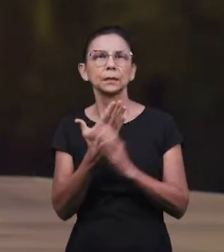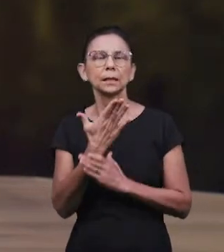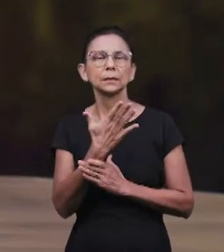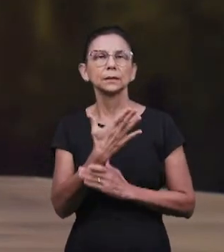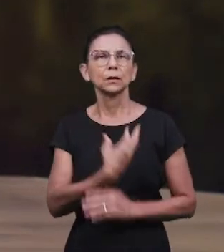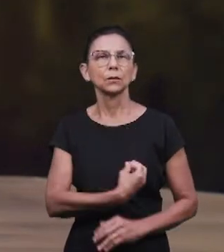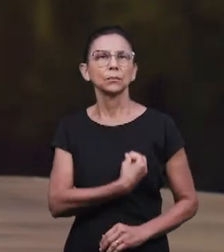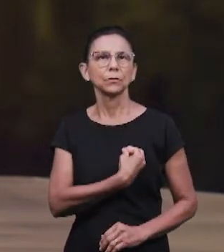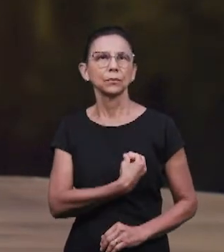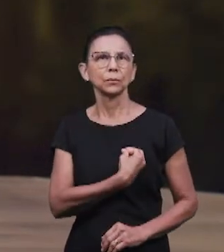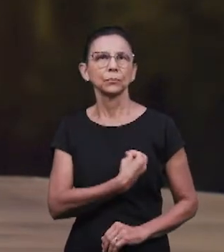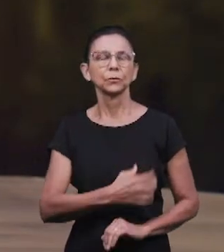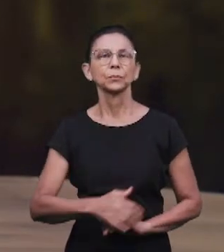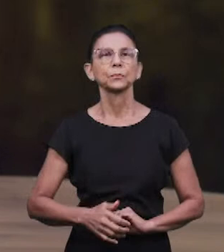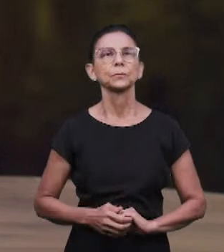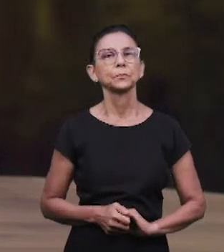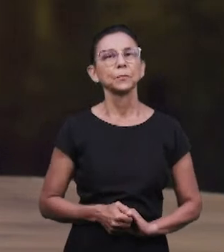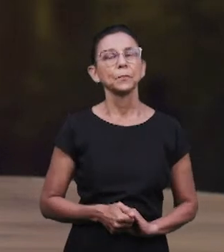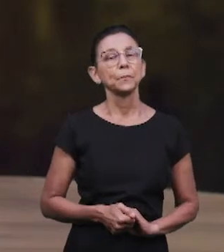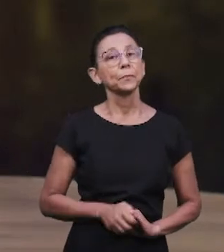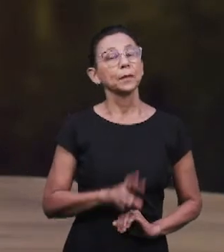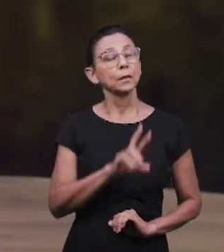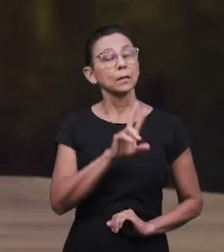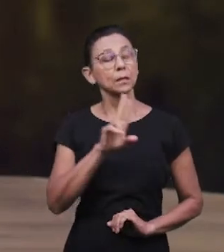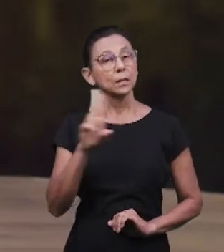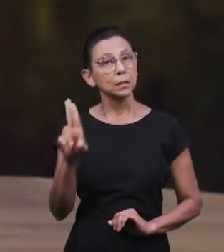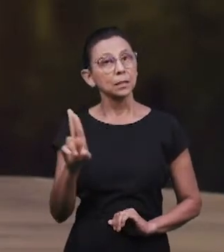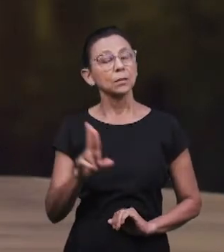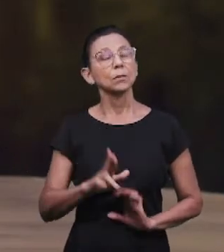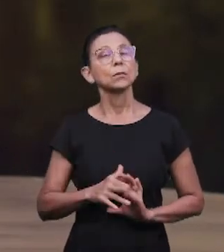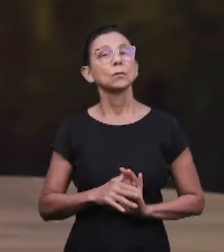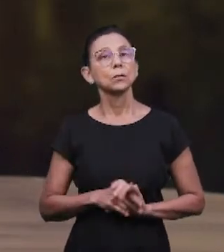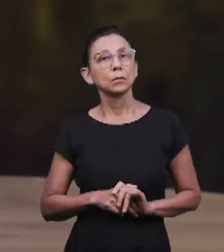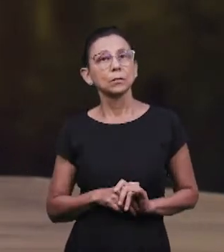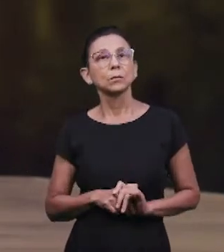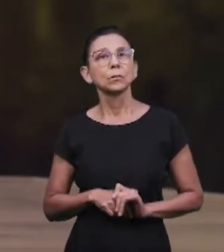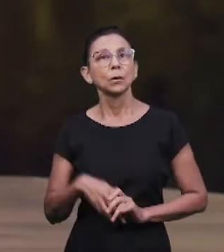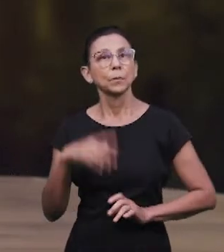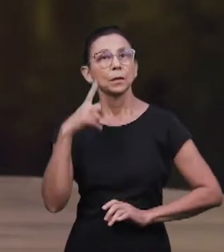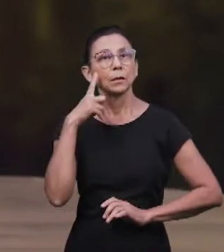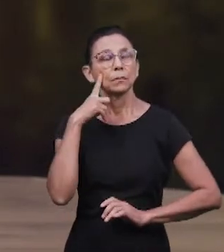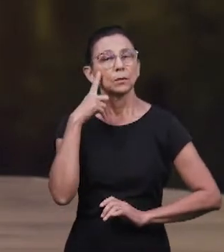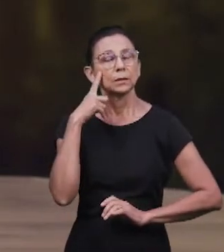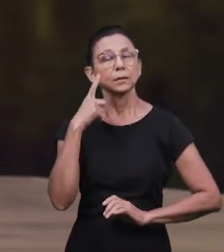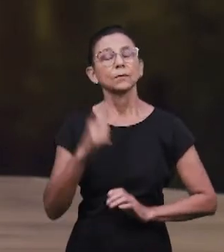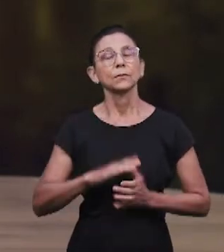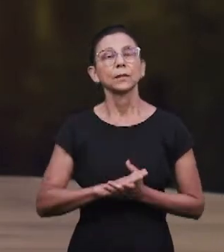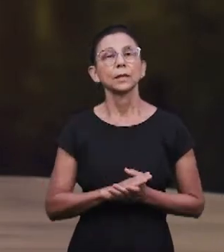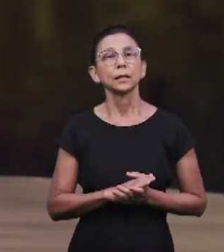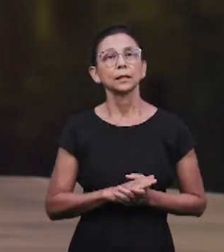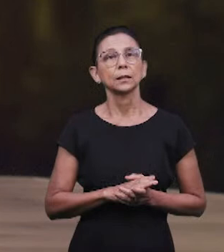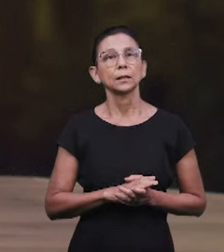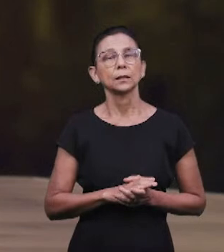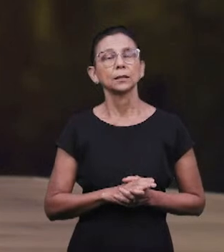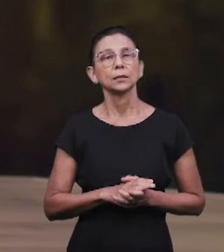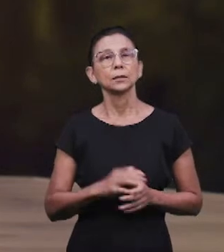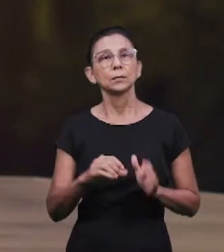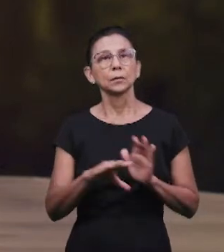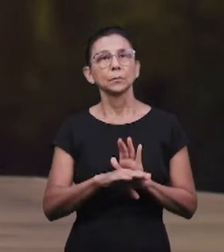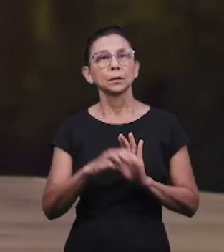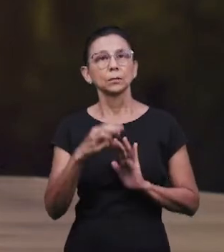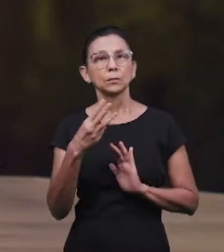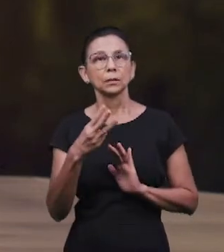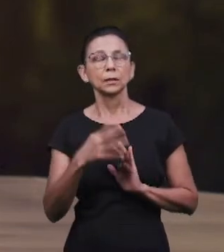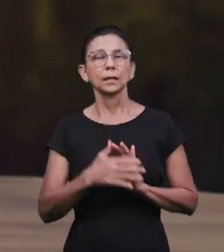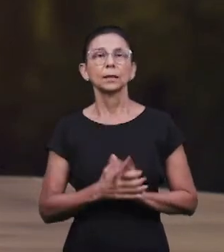interessante que esse nome está bem destacado na Bíblia, logo no terceiro capítulo.